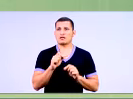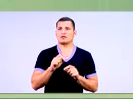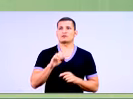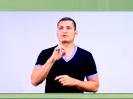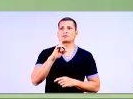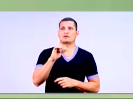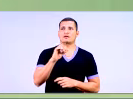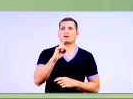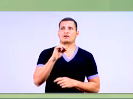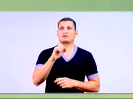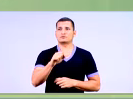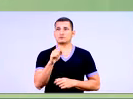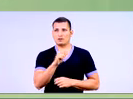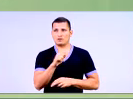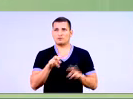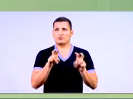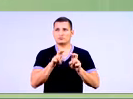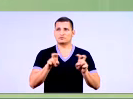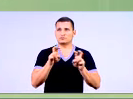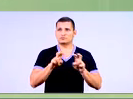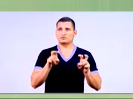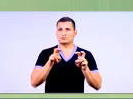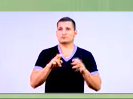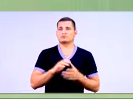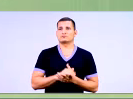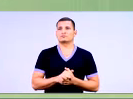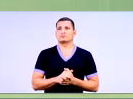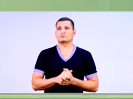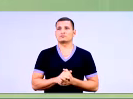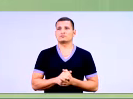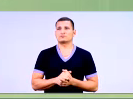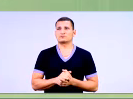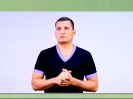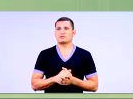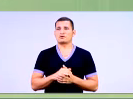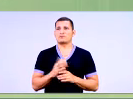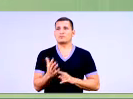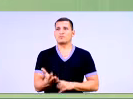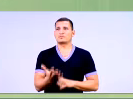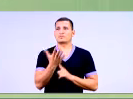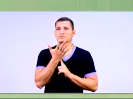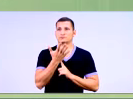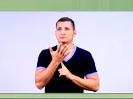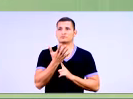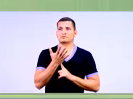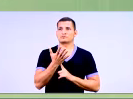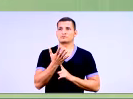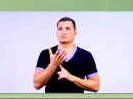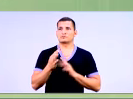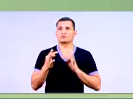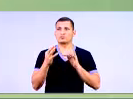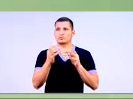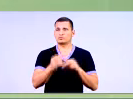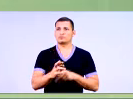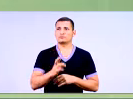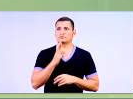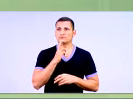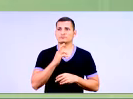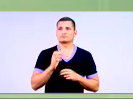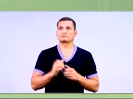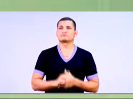dados, ele, o computador, coloca, né? Apresenta, né? Todos os resultados,